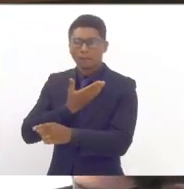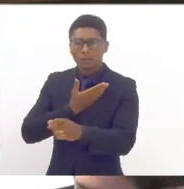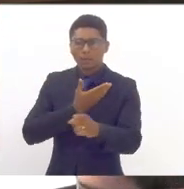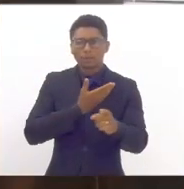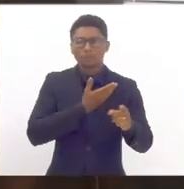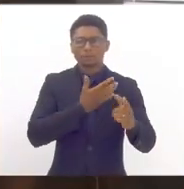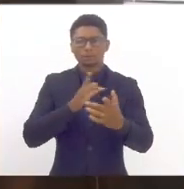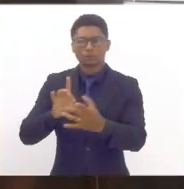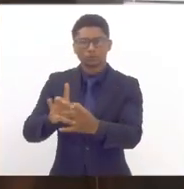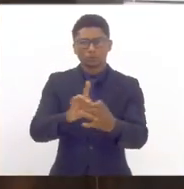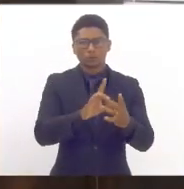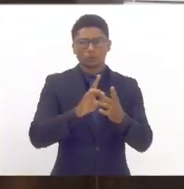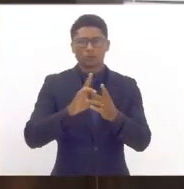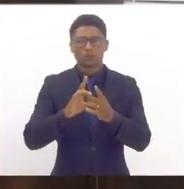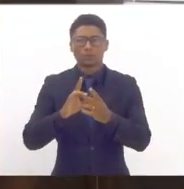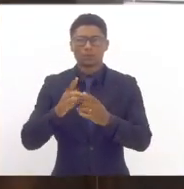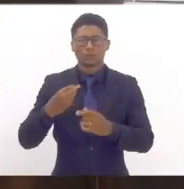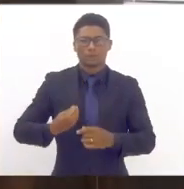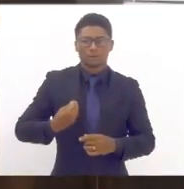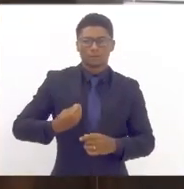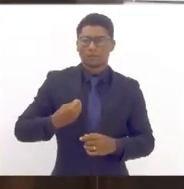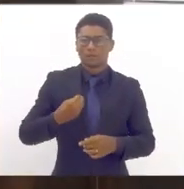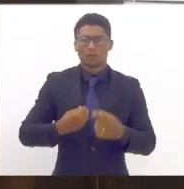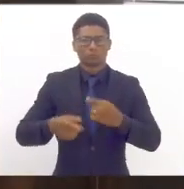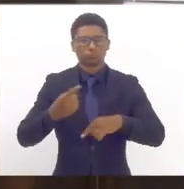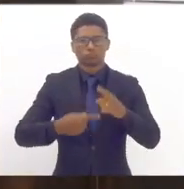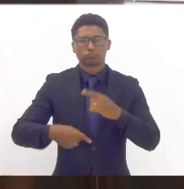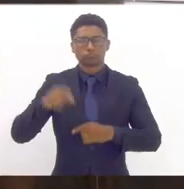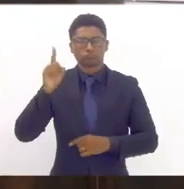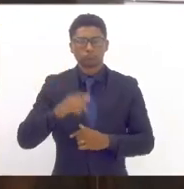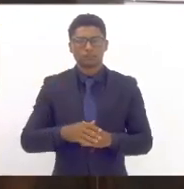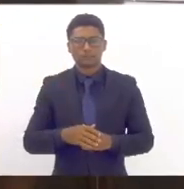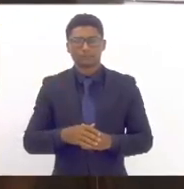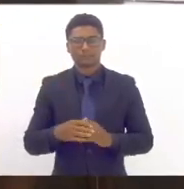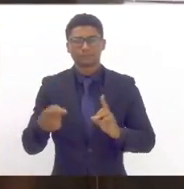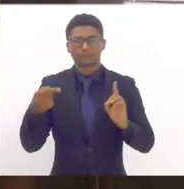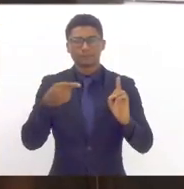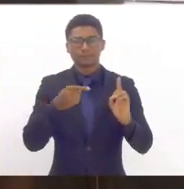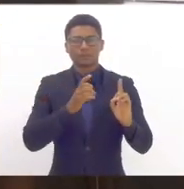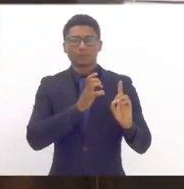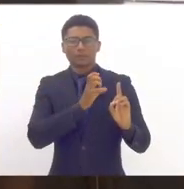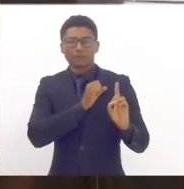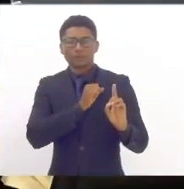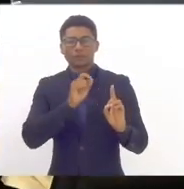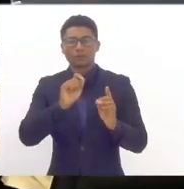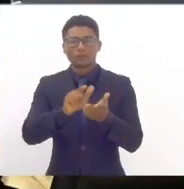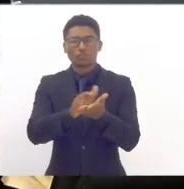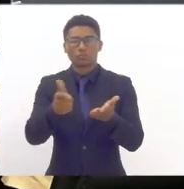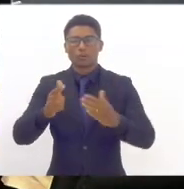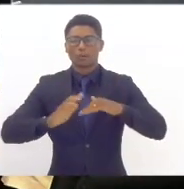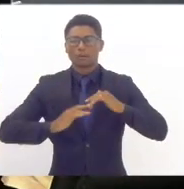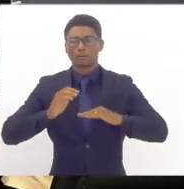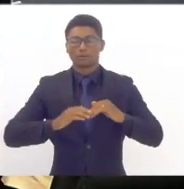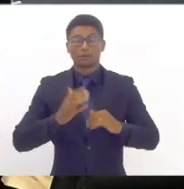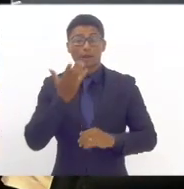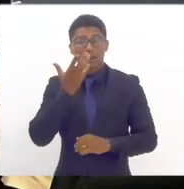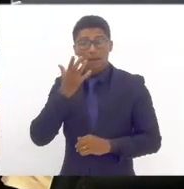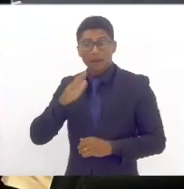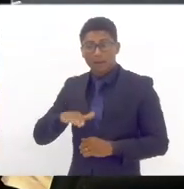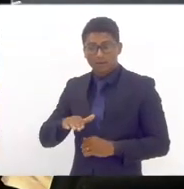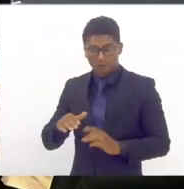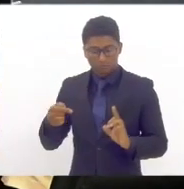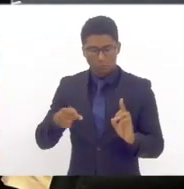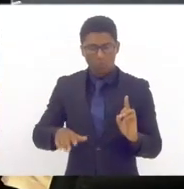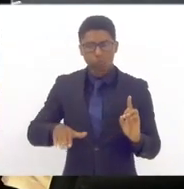de sucesso. A paixão pelo jornalismo tem algo de predestinação. Ainda criança, já era um contador de